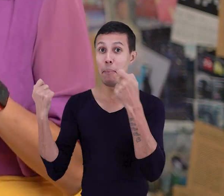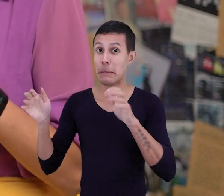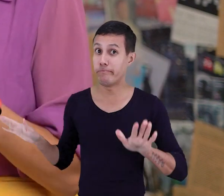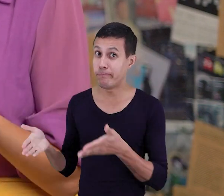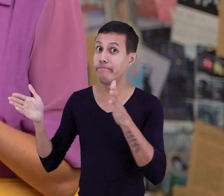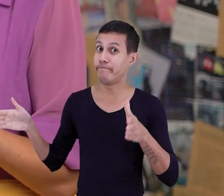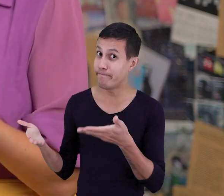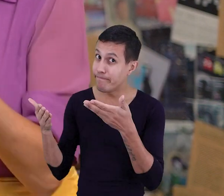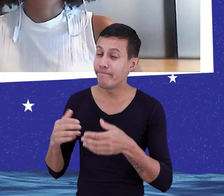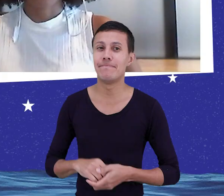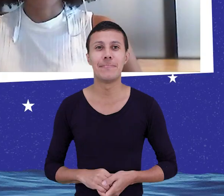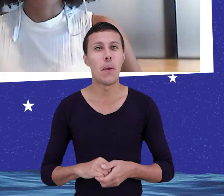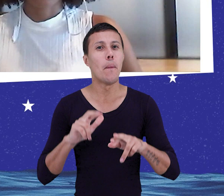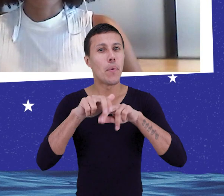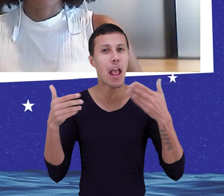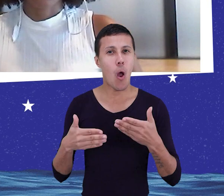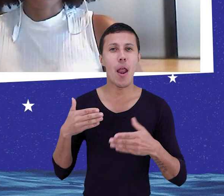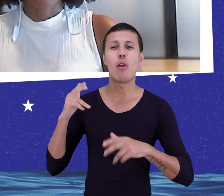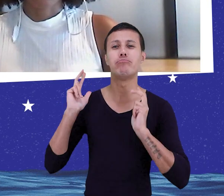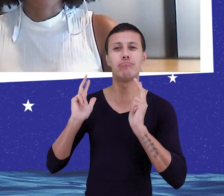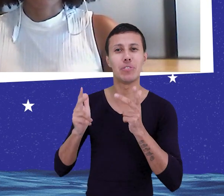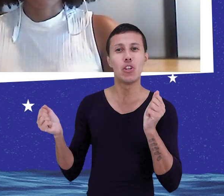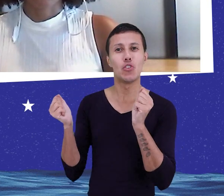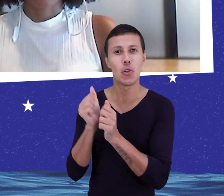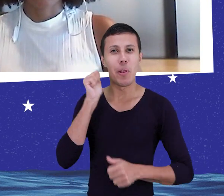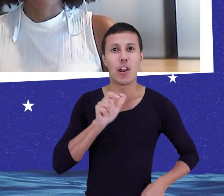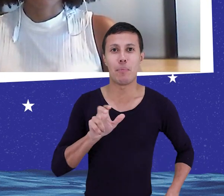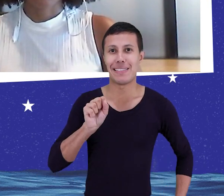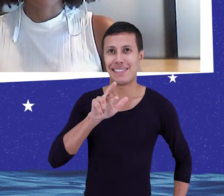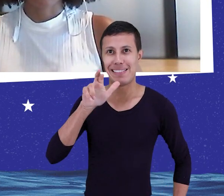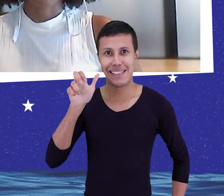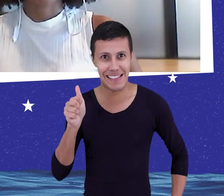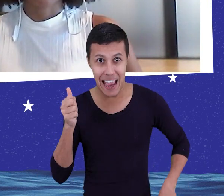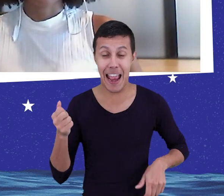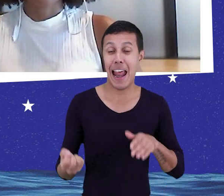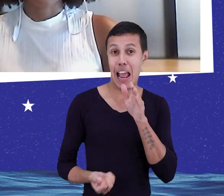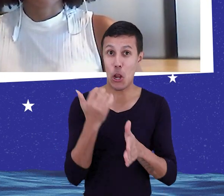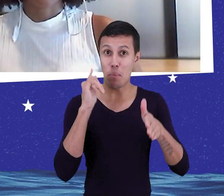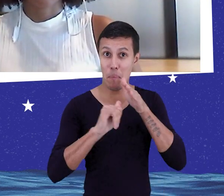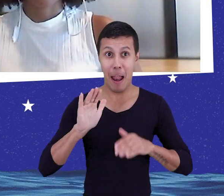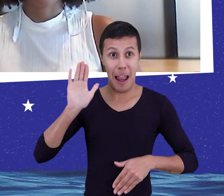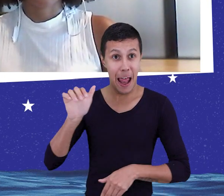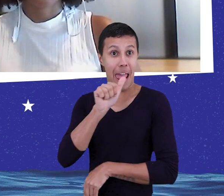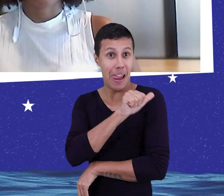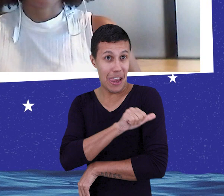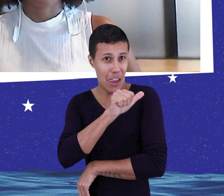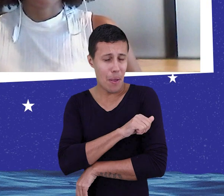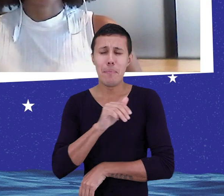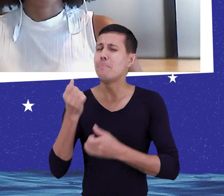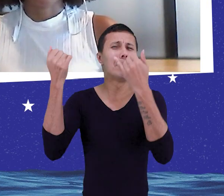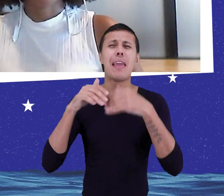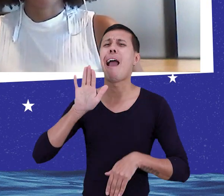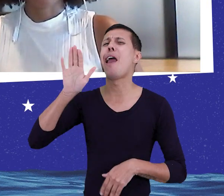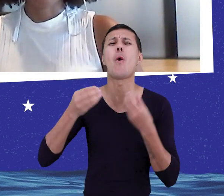está precisando de mais energia. Então eu vou conversar com a Sara Raimundo, que é fundadora de uma Legaltech baseada no Rio, para me contar como é que andam as coisas por aí,